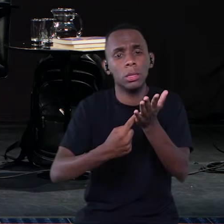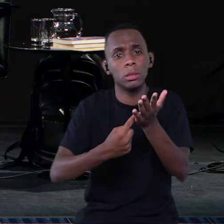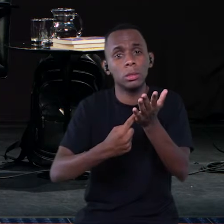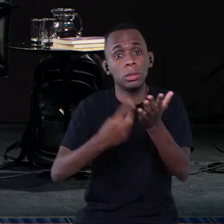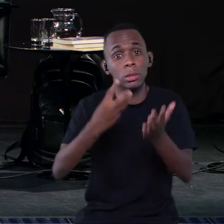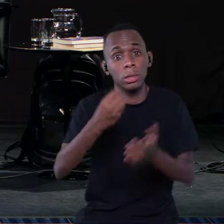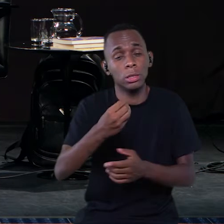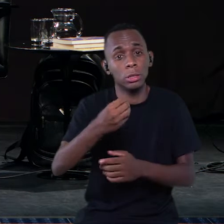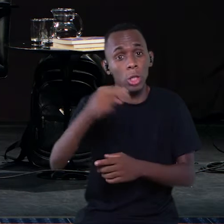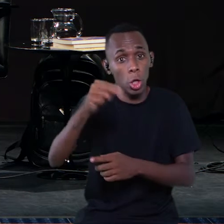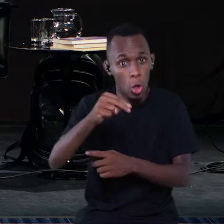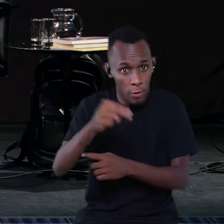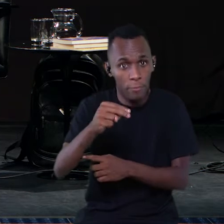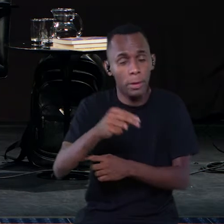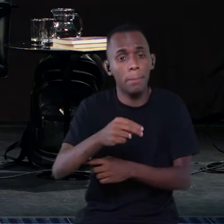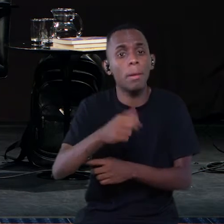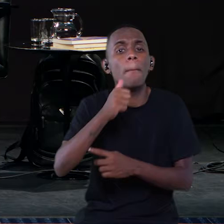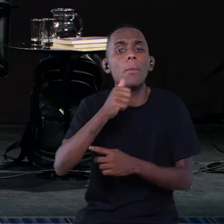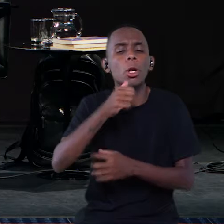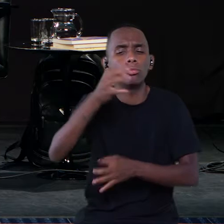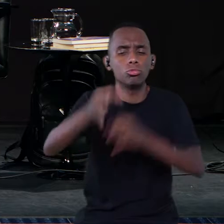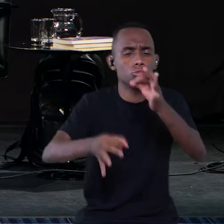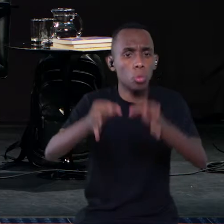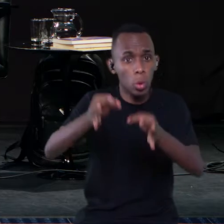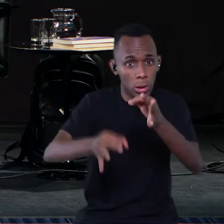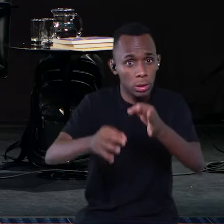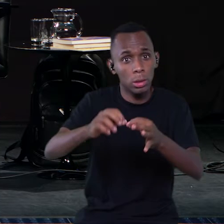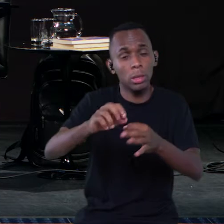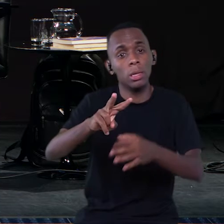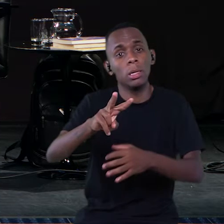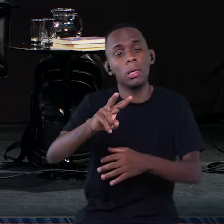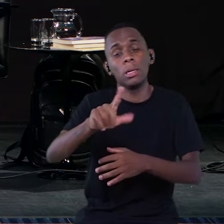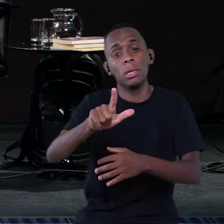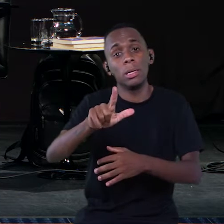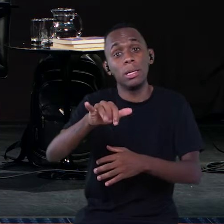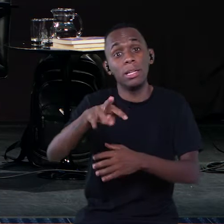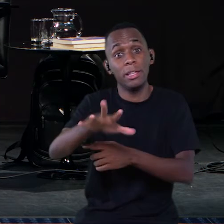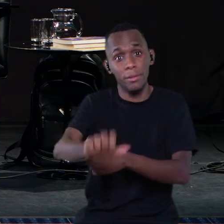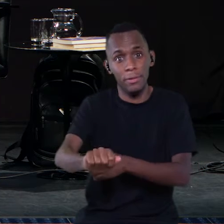vamos receber aqui a jurista, a promotora Lívia